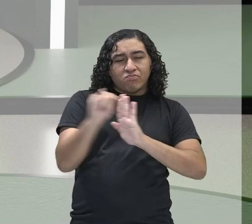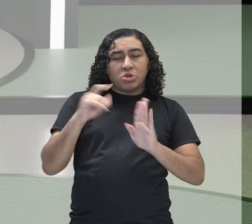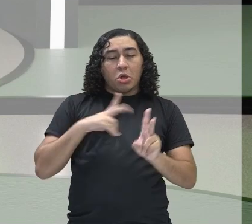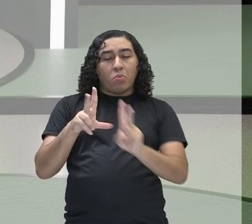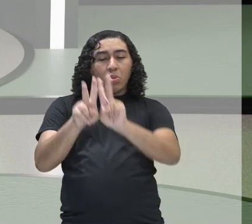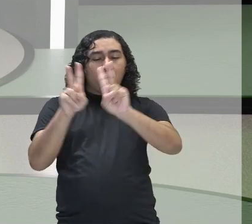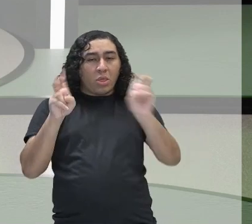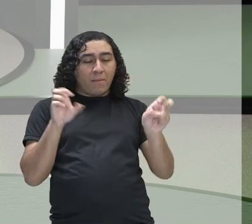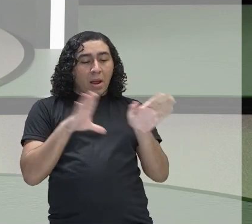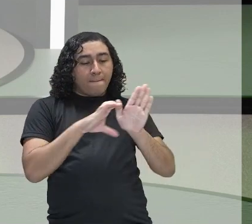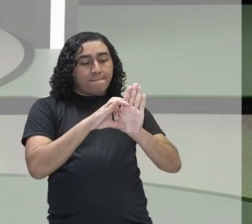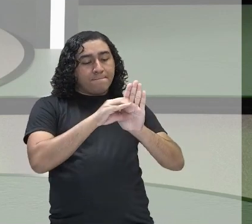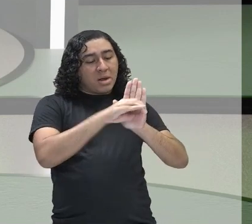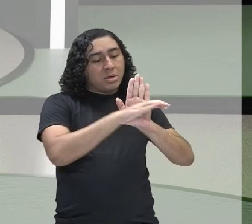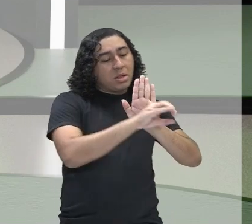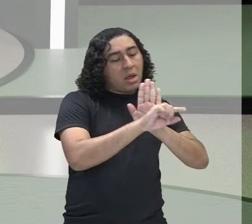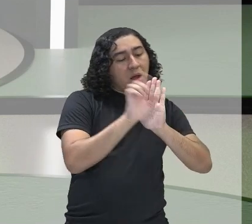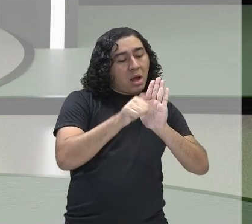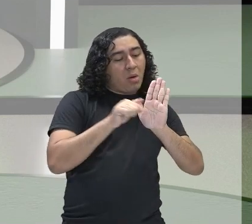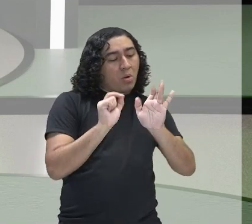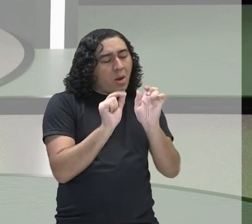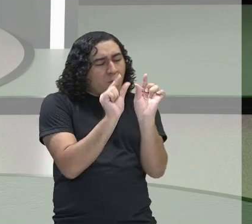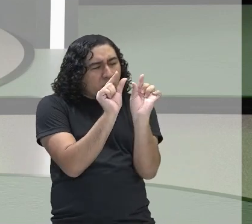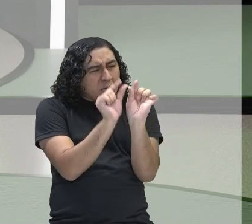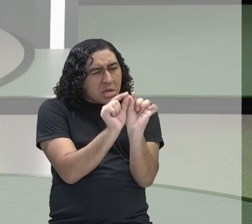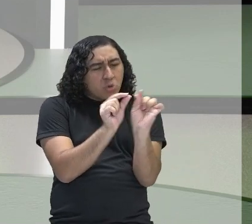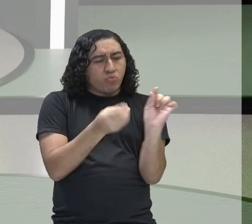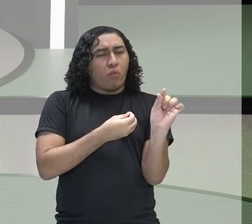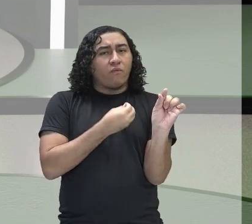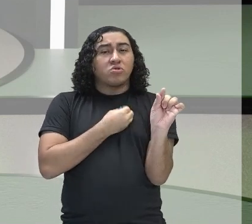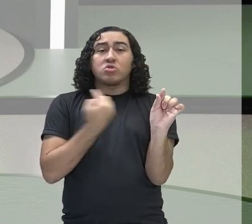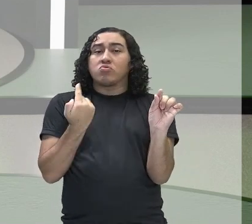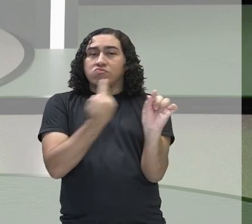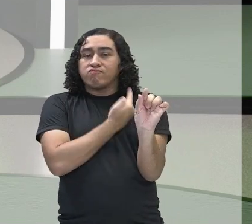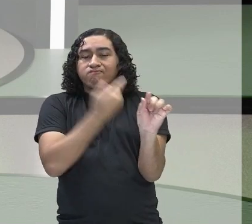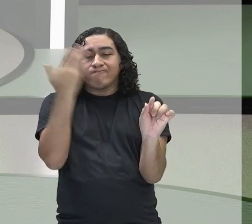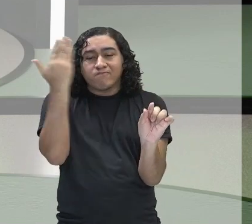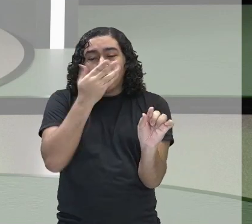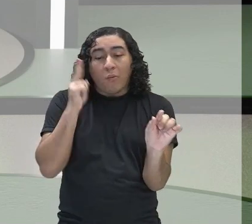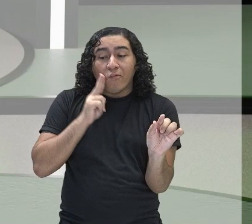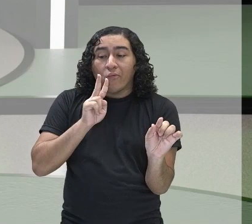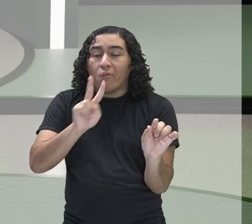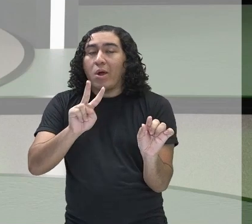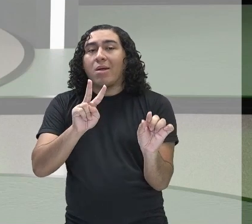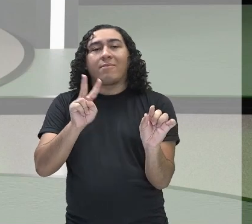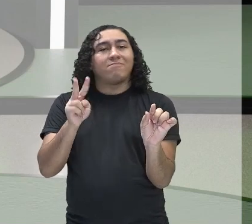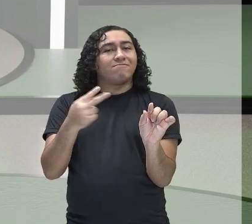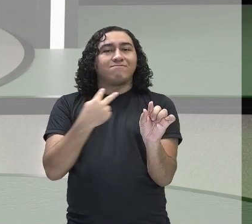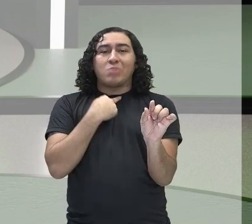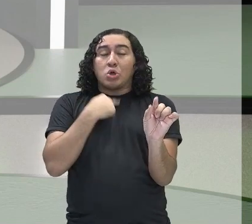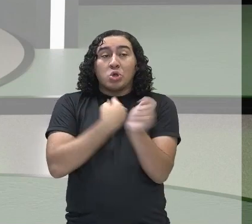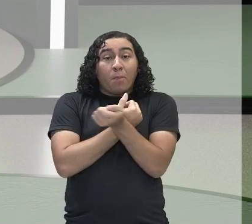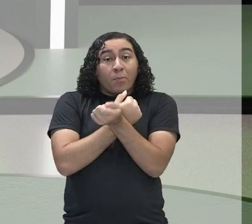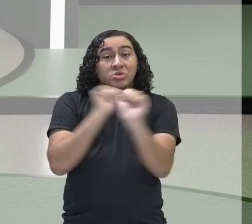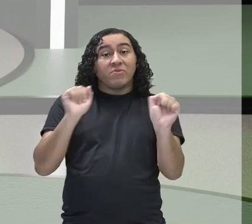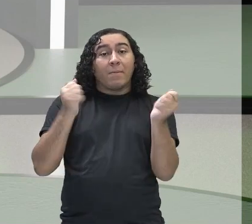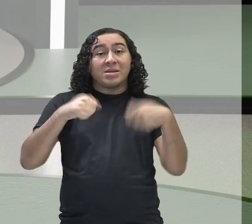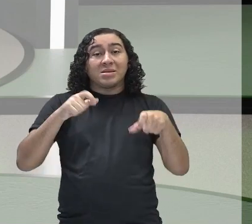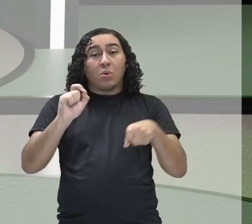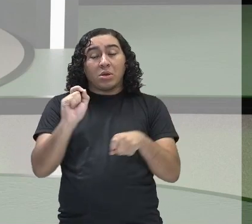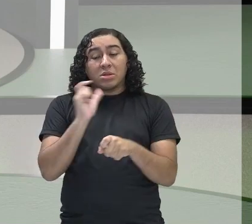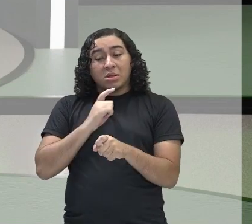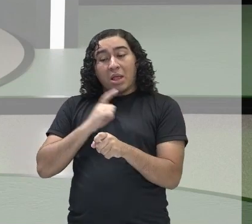seres que são microrganismos que a gente não consegue observar a olho nu é necessário que tenha um